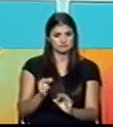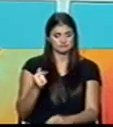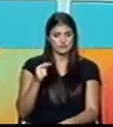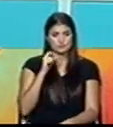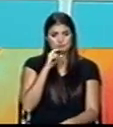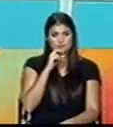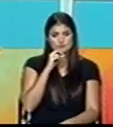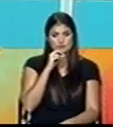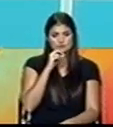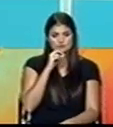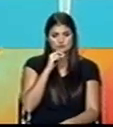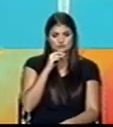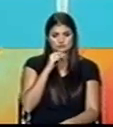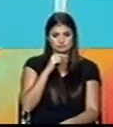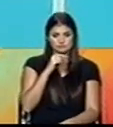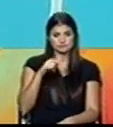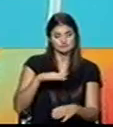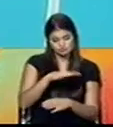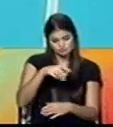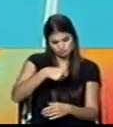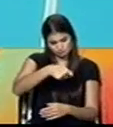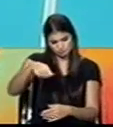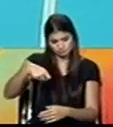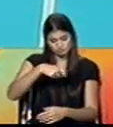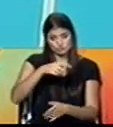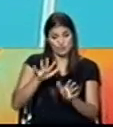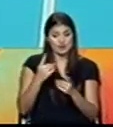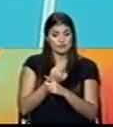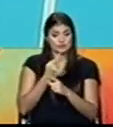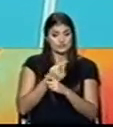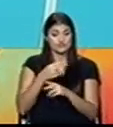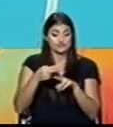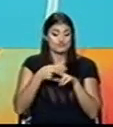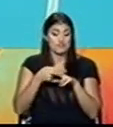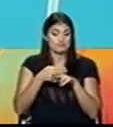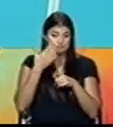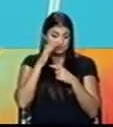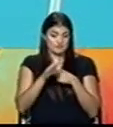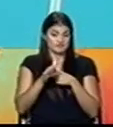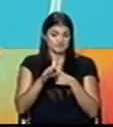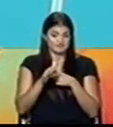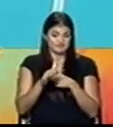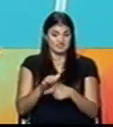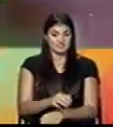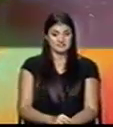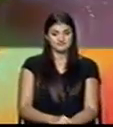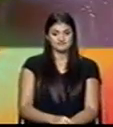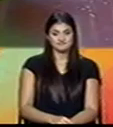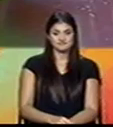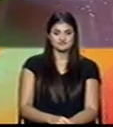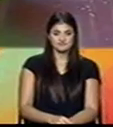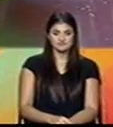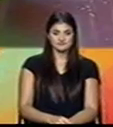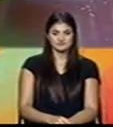pode-se pôr uma cobertura assim, como a gente já quiser. Ai, eu vou só... mais velha, punhais chocolate por cima. Por exemplo. Ai, também é minha. Também. E eu... logo, barrava